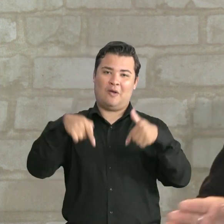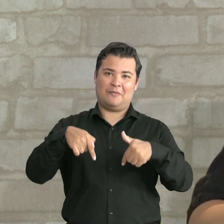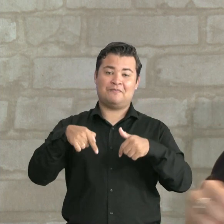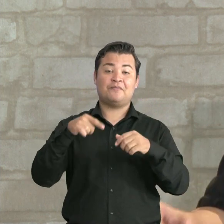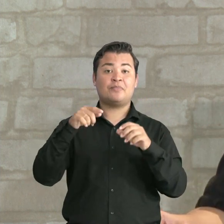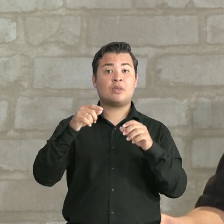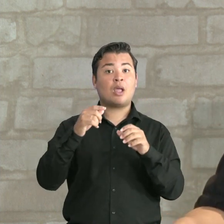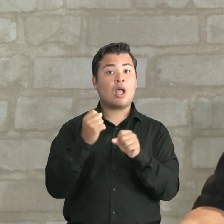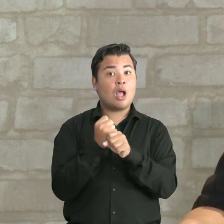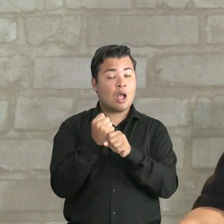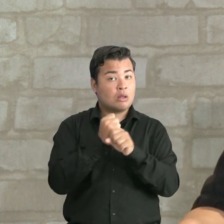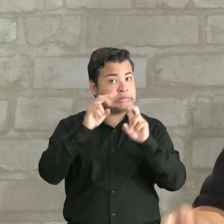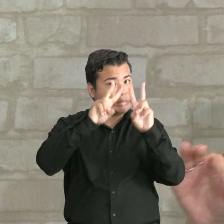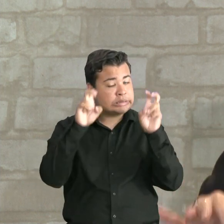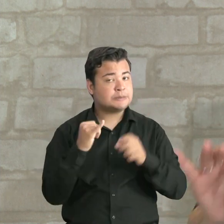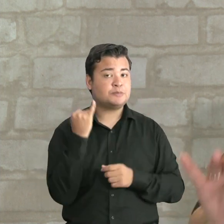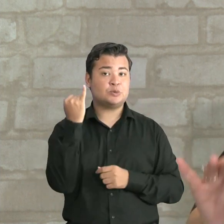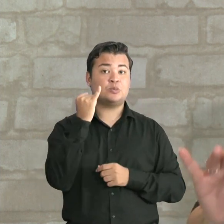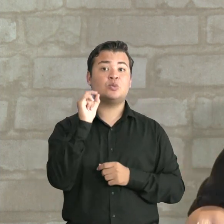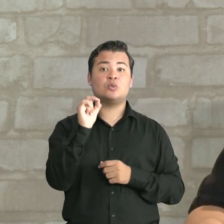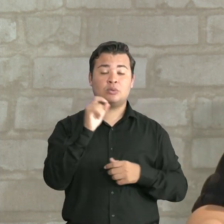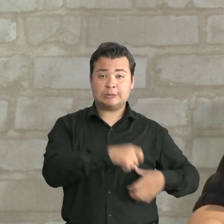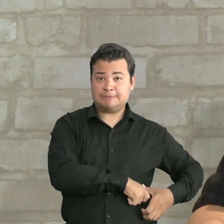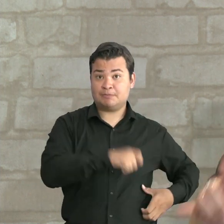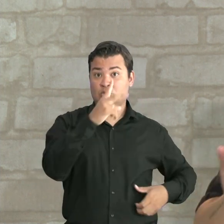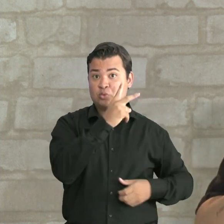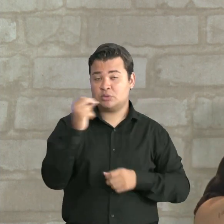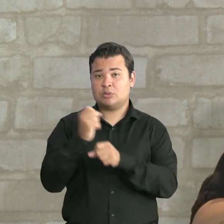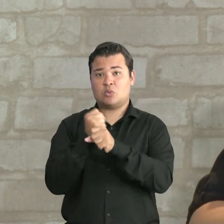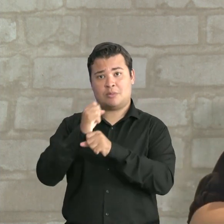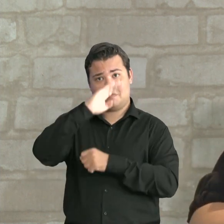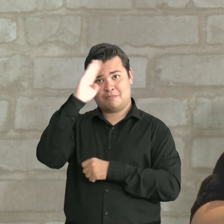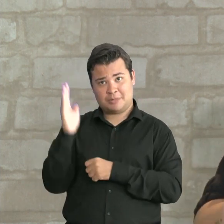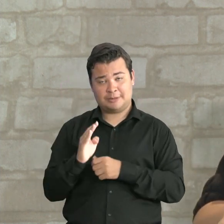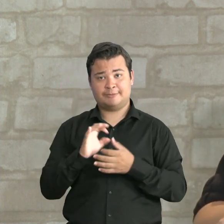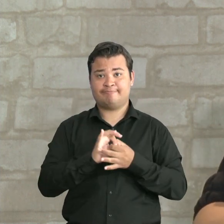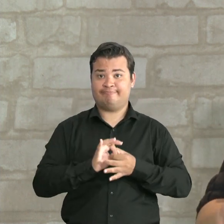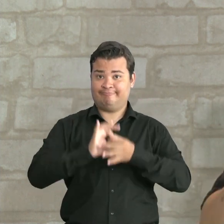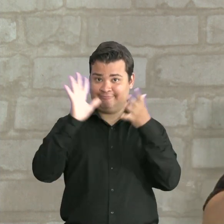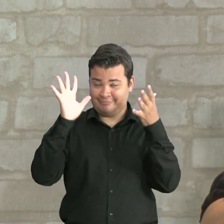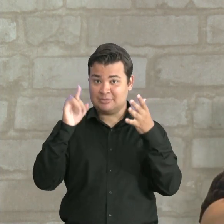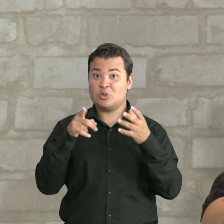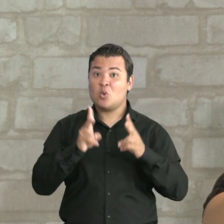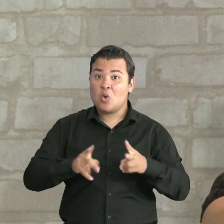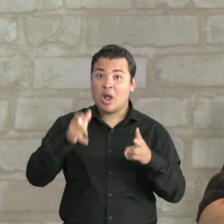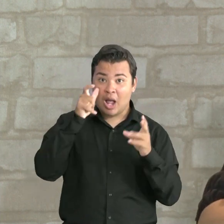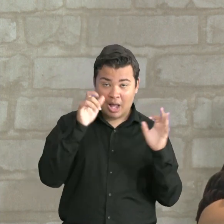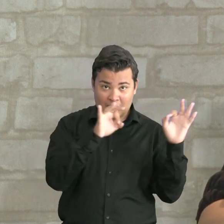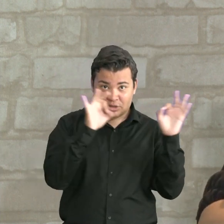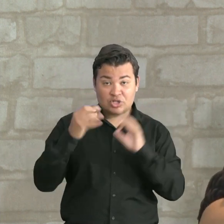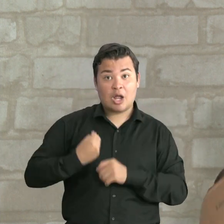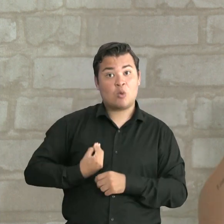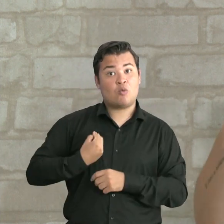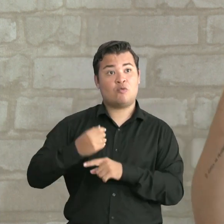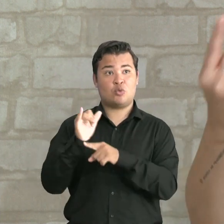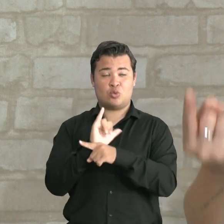muito importante para a gente discutir, que é o bicentenário da independência. Então, continue com a gente assistindo ao vivo pelo YouTube e daqui a pouco,